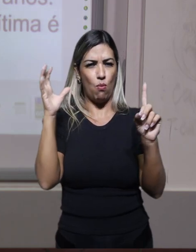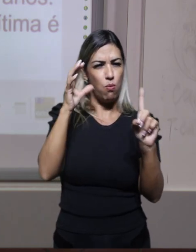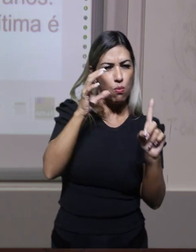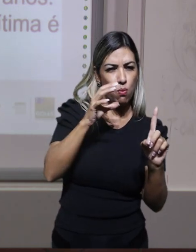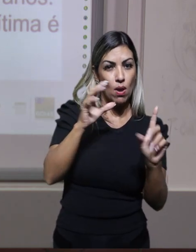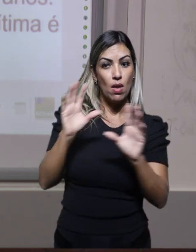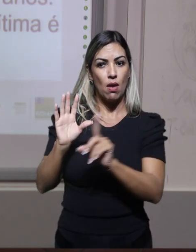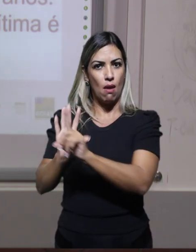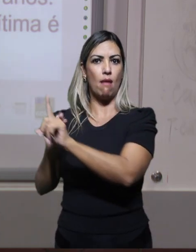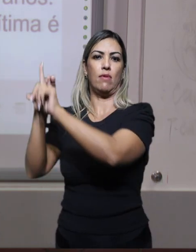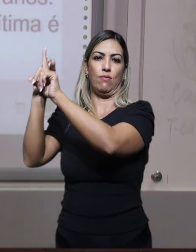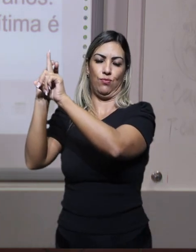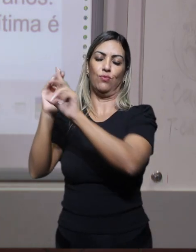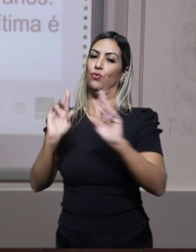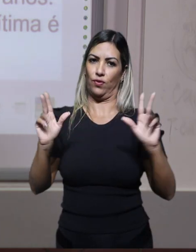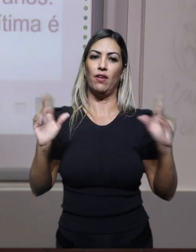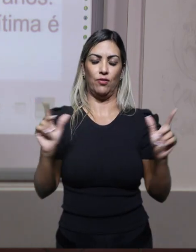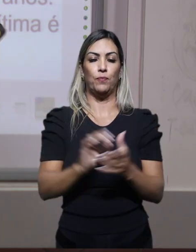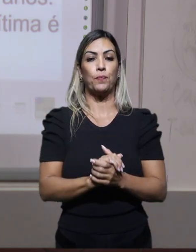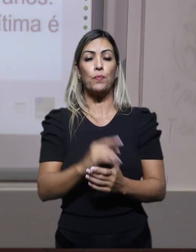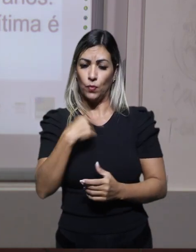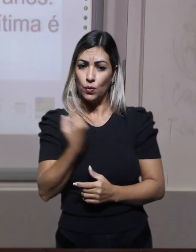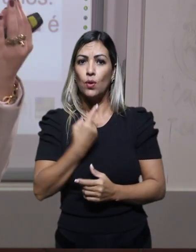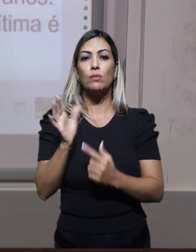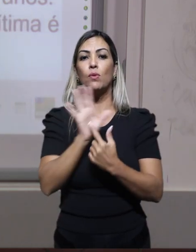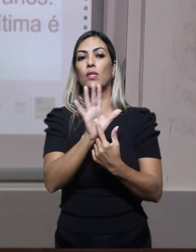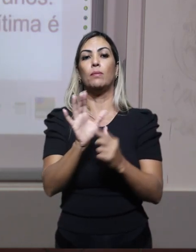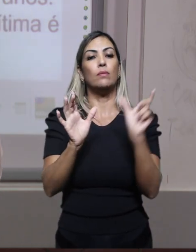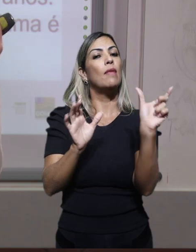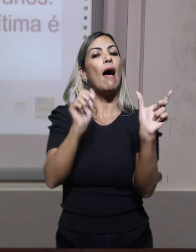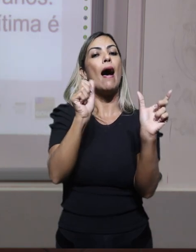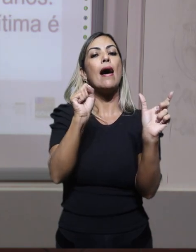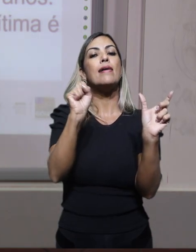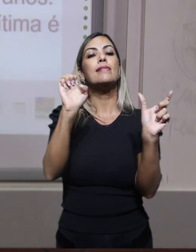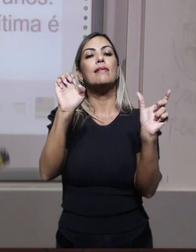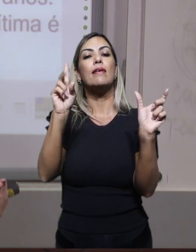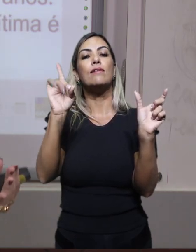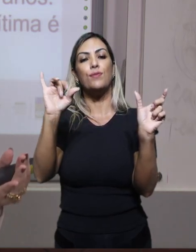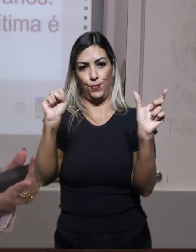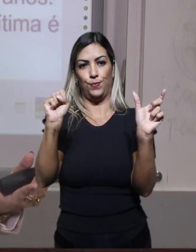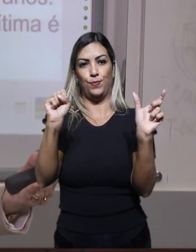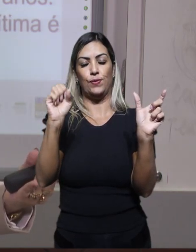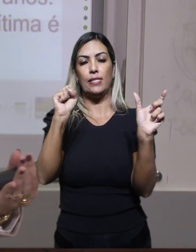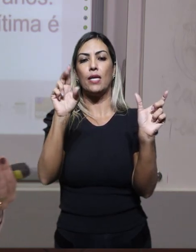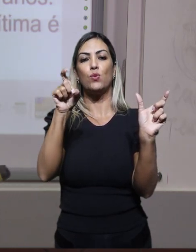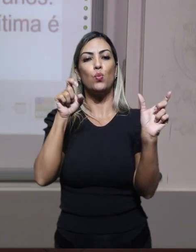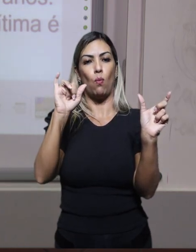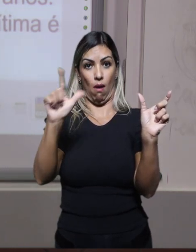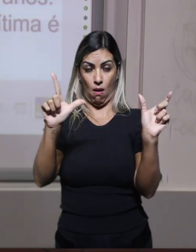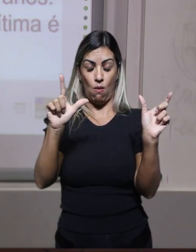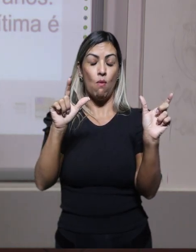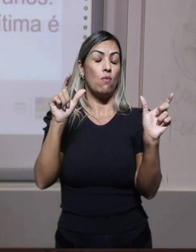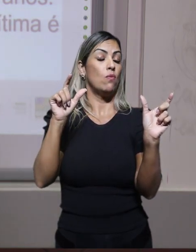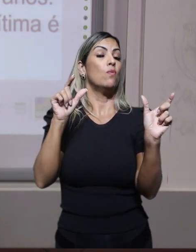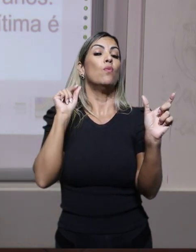sexual. Nós tratamos em sentido amplo sobre a palavra assédio sexual, mas normalmente o que